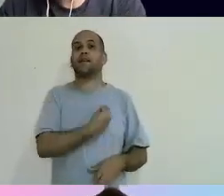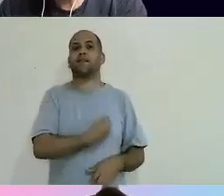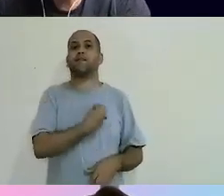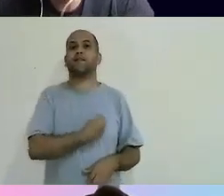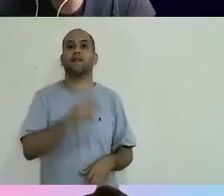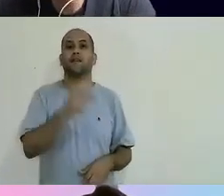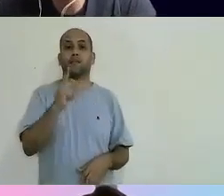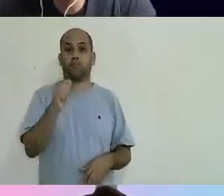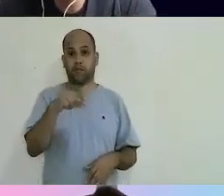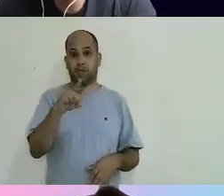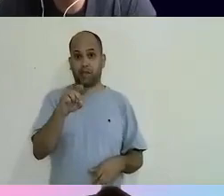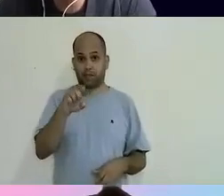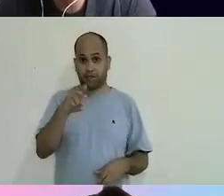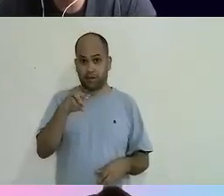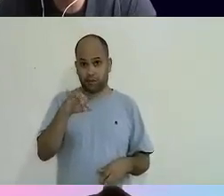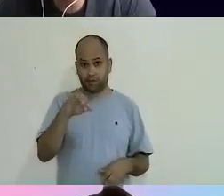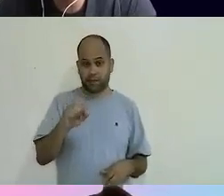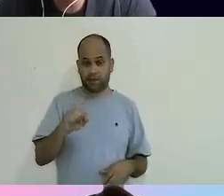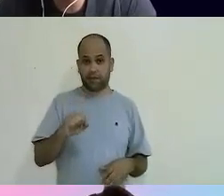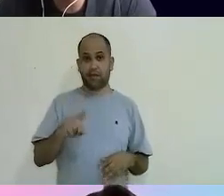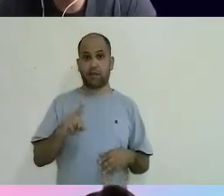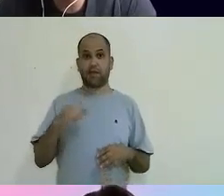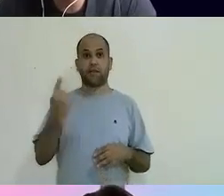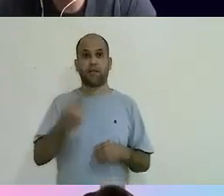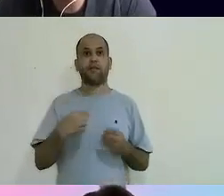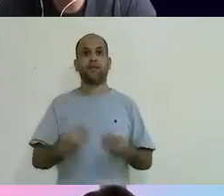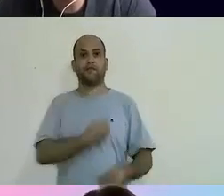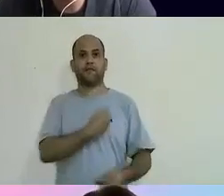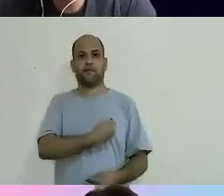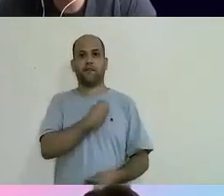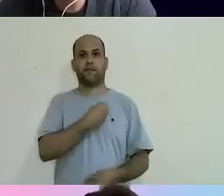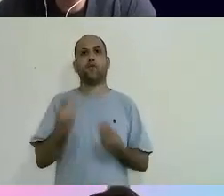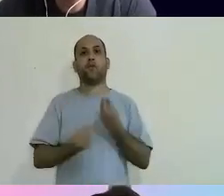pandemia que a gente está vivendo? Como ser protagonista?